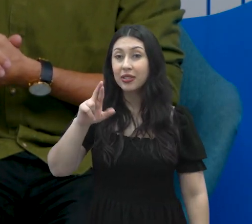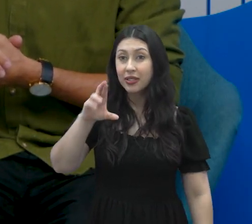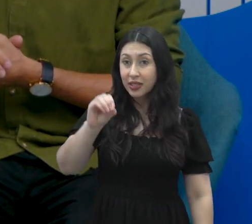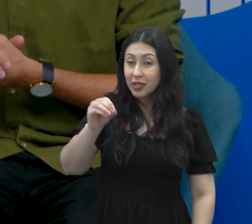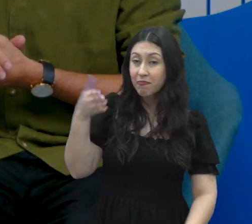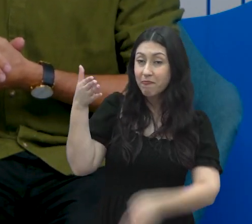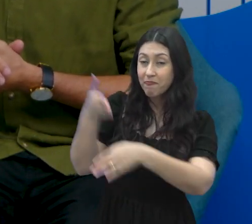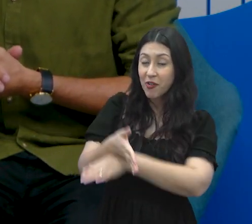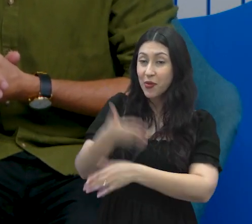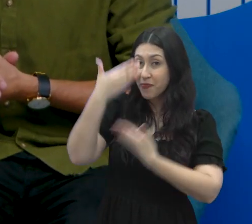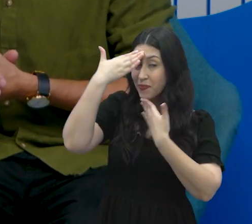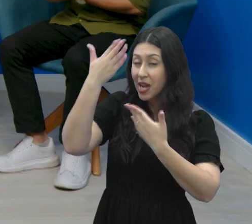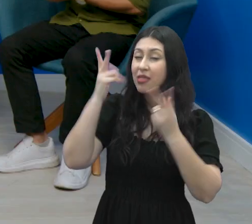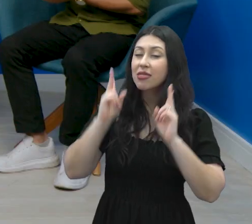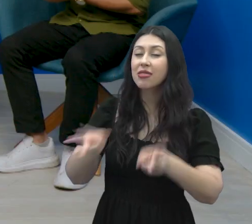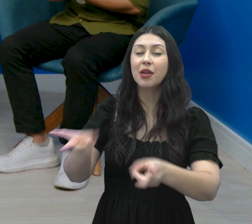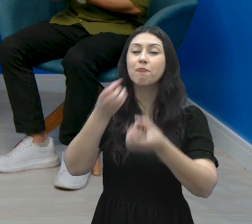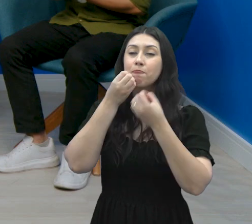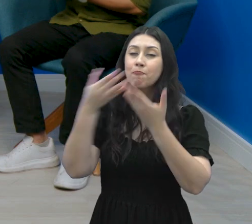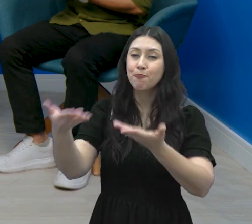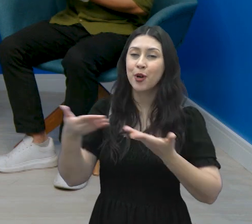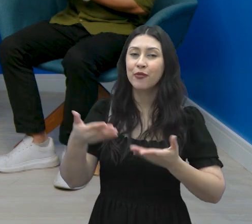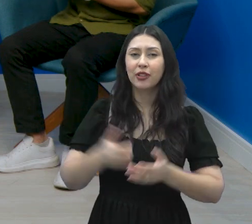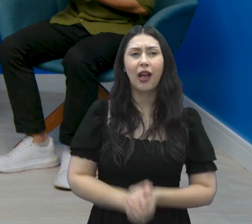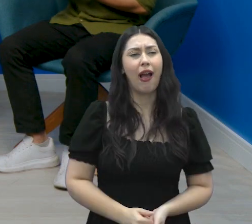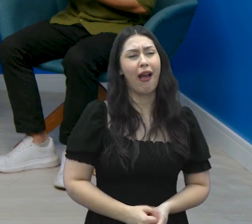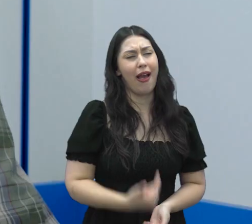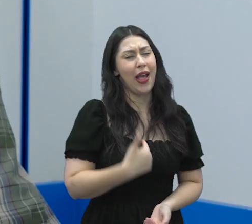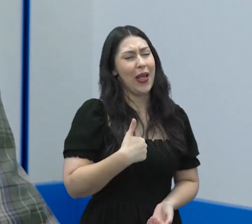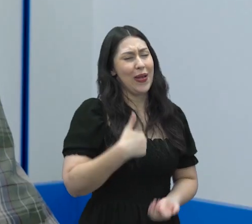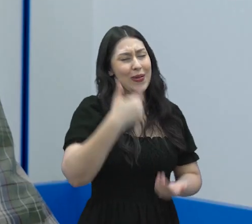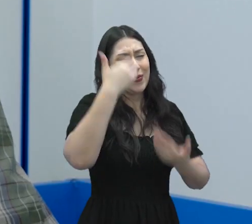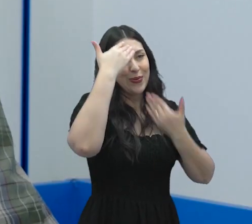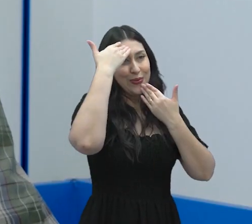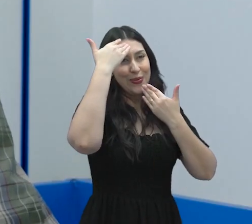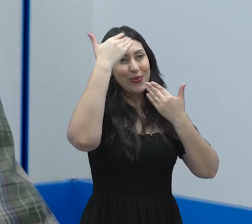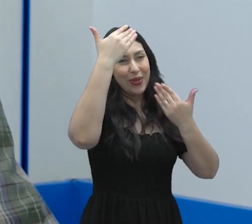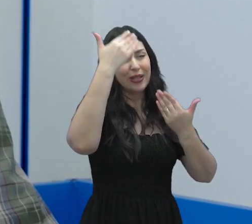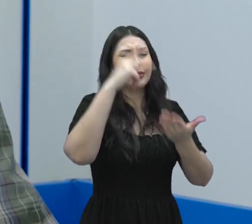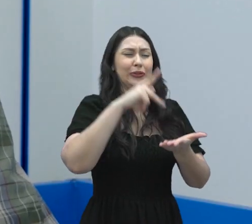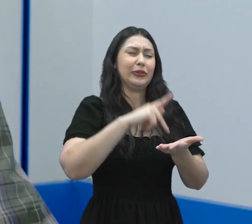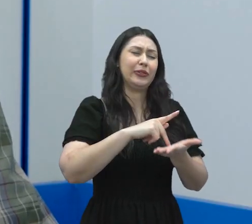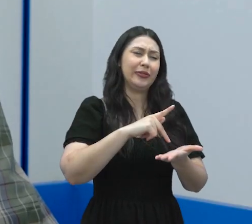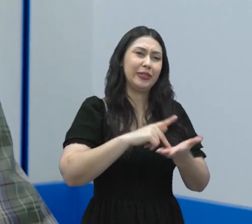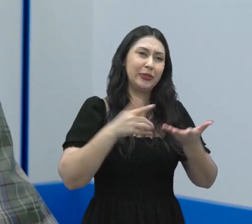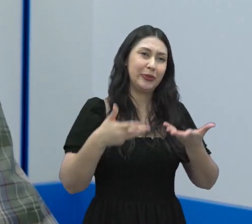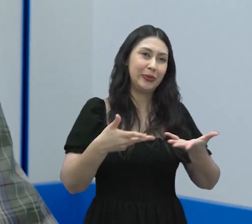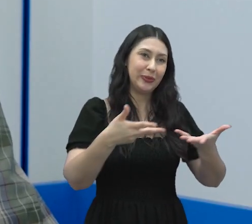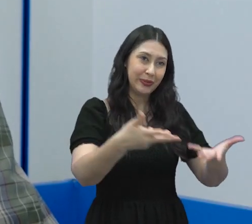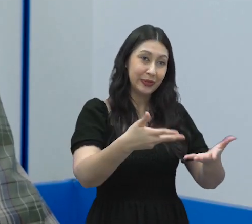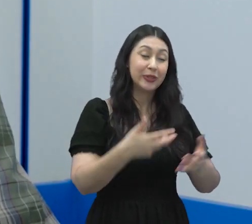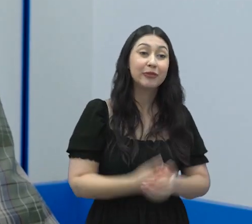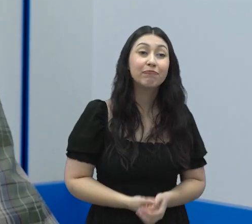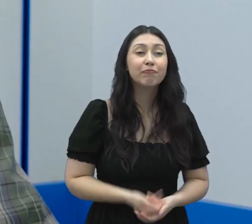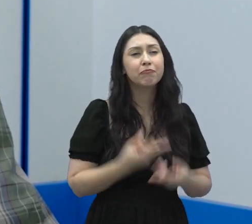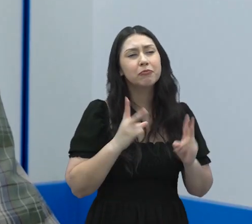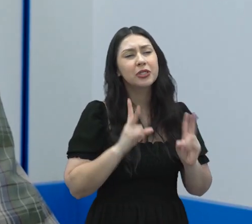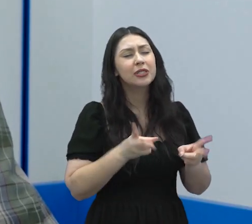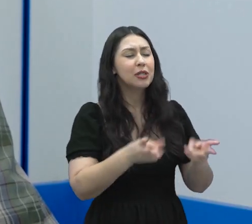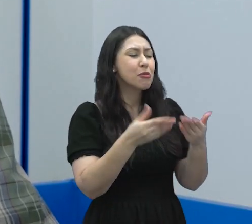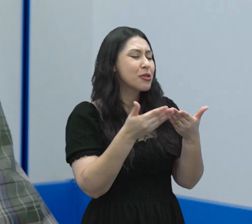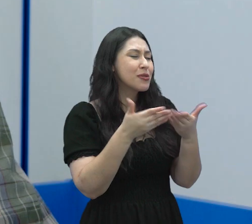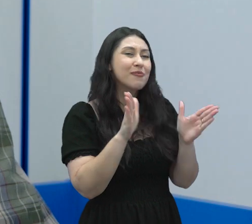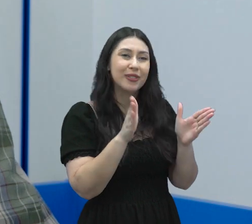pela sua participação, muito obrigado, seja sempre muito bem-vindo. Eu que agradeço muito pelo convite e estamos